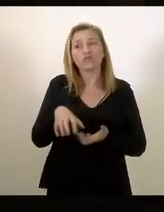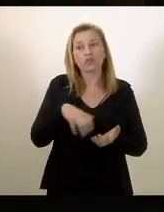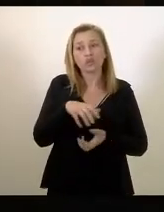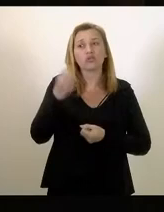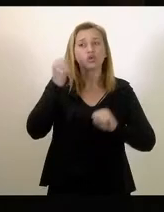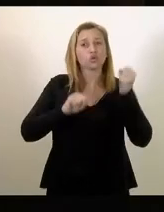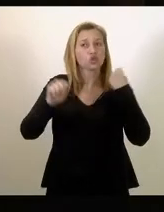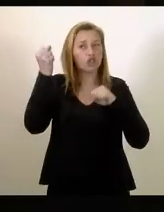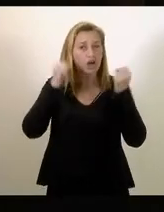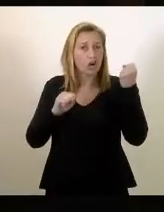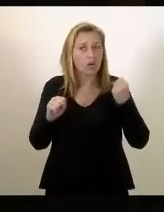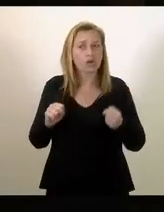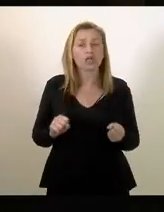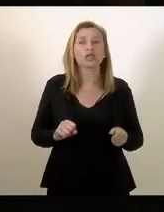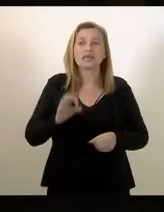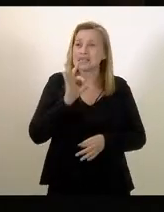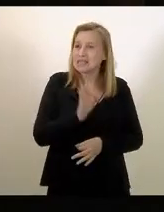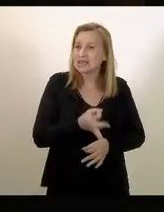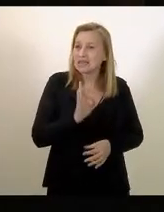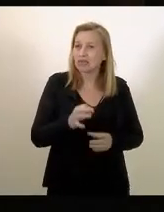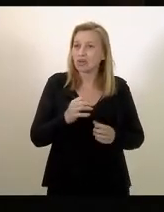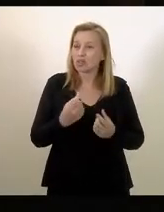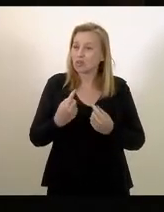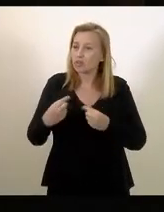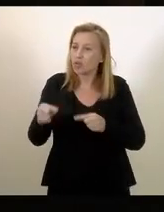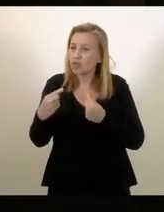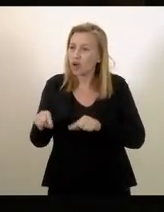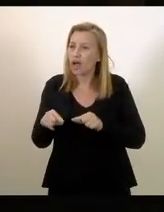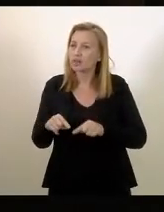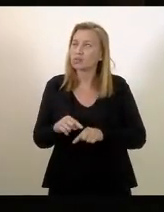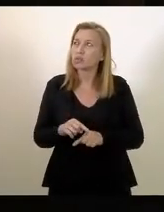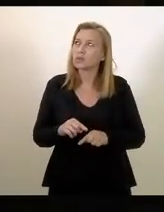que é exatamente provocado pela